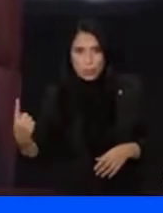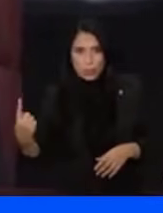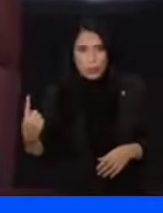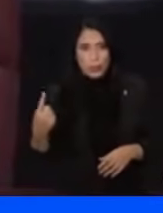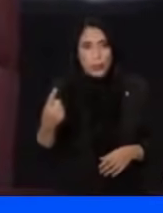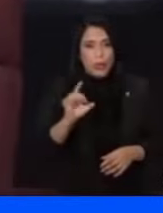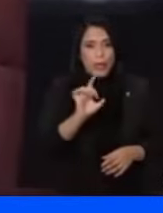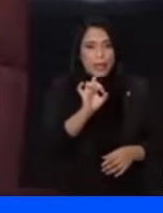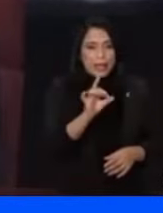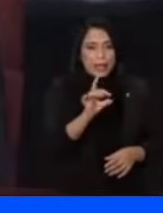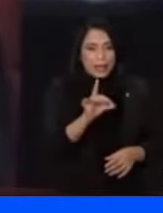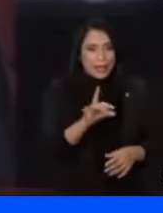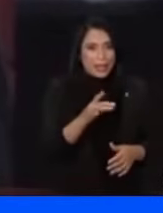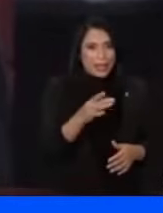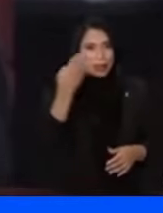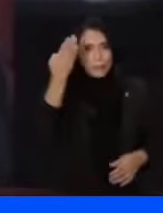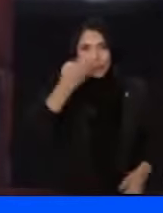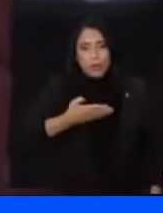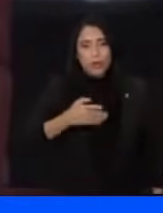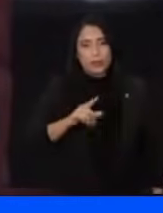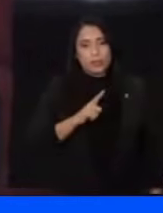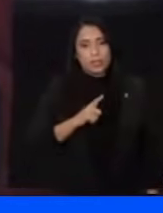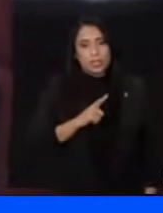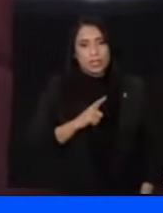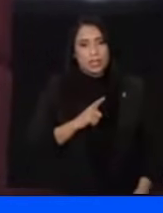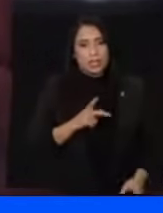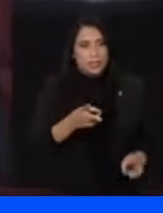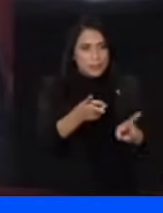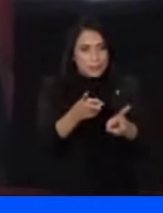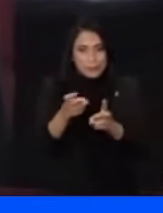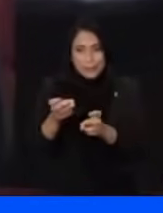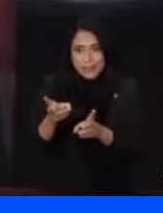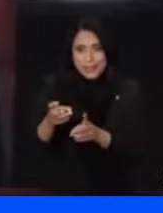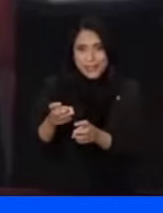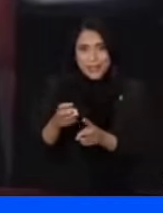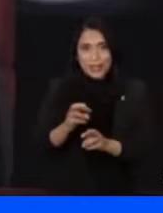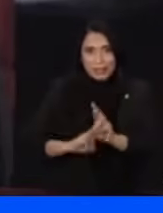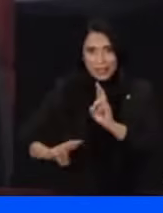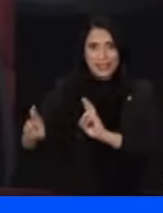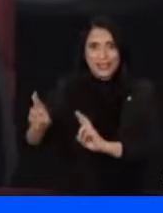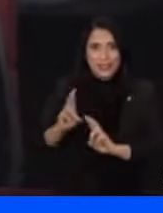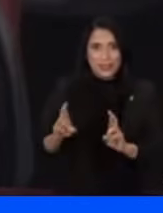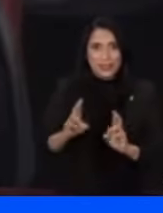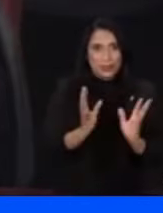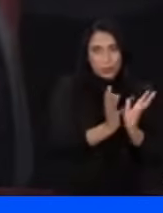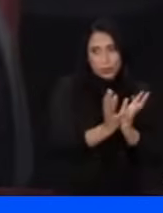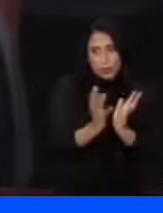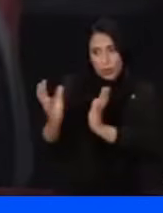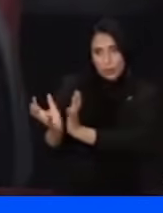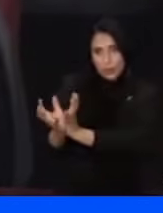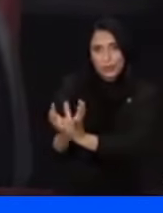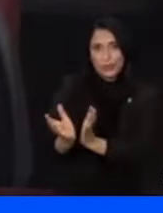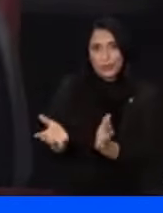cada prova, cada tropeçada, se acham várias provas dessa relação.